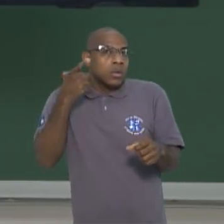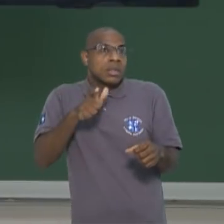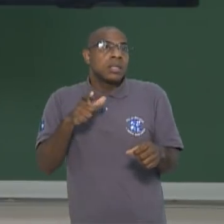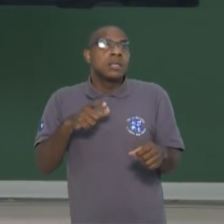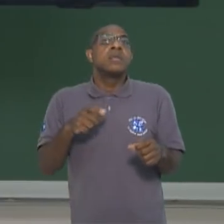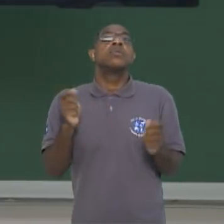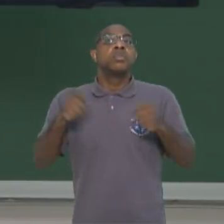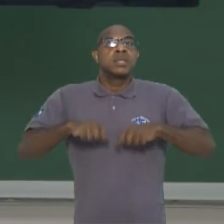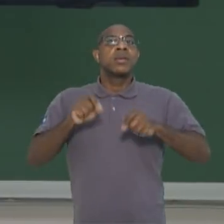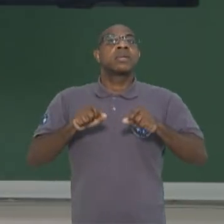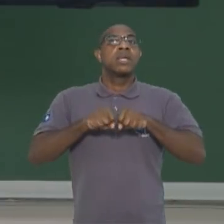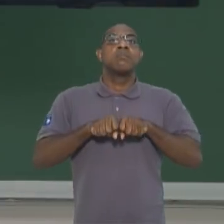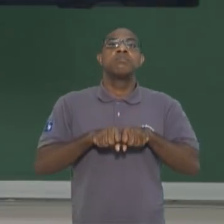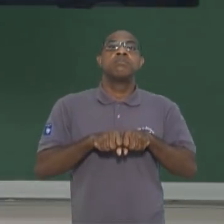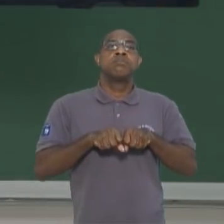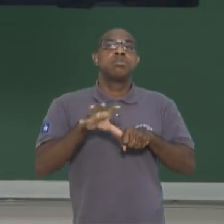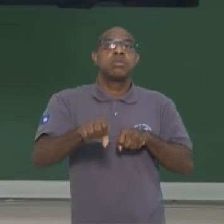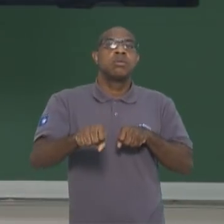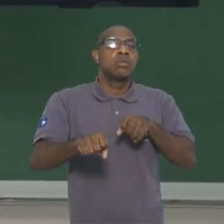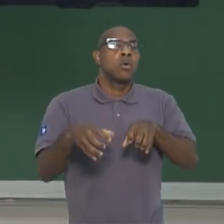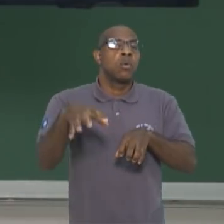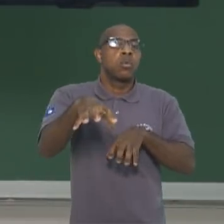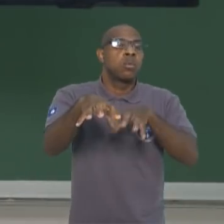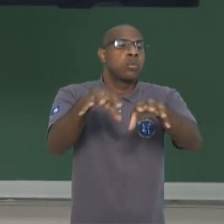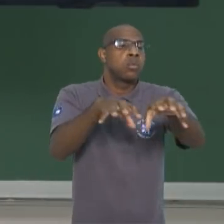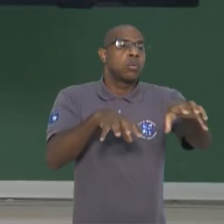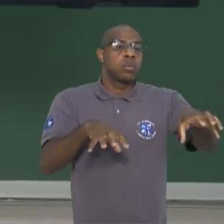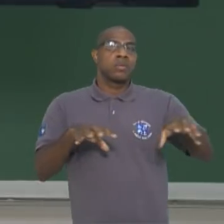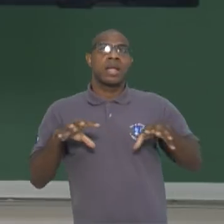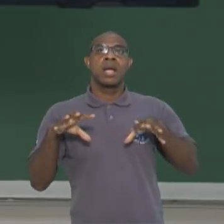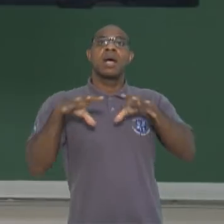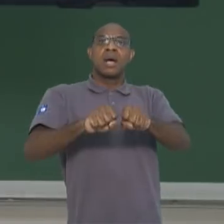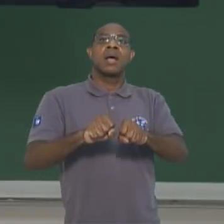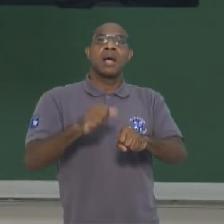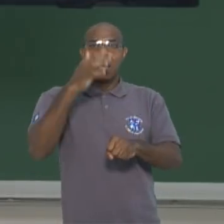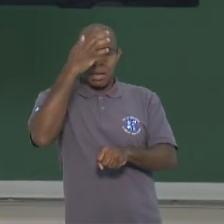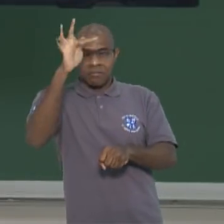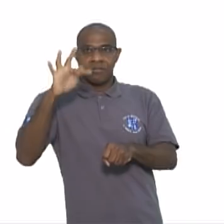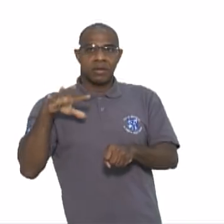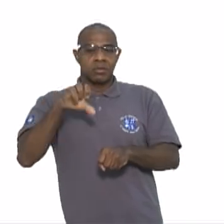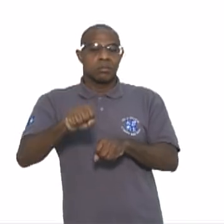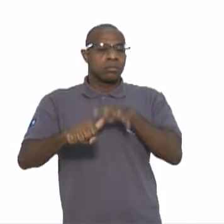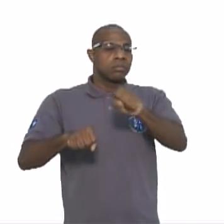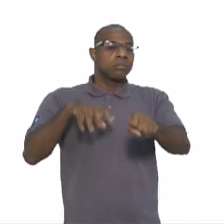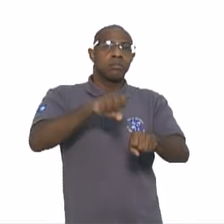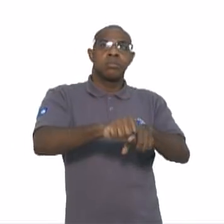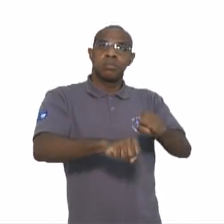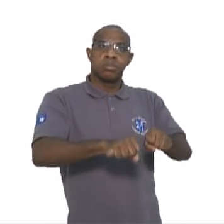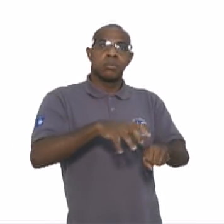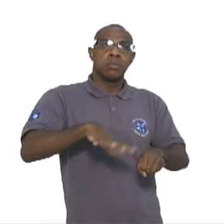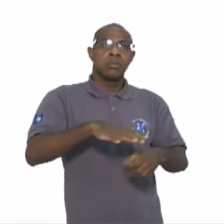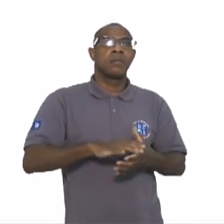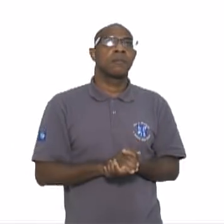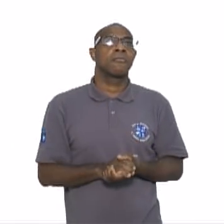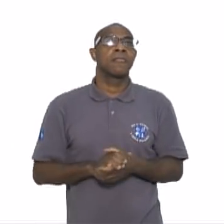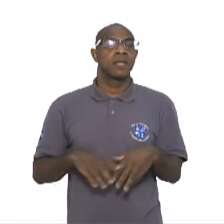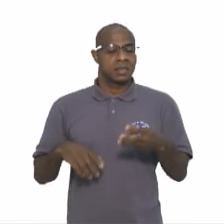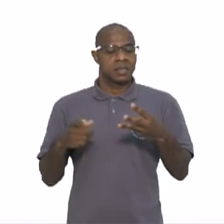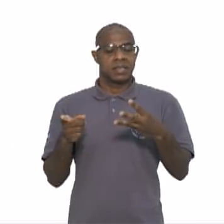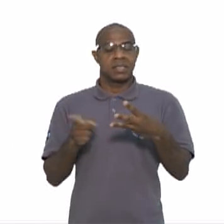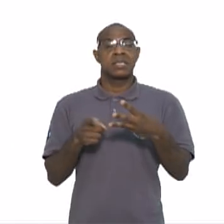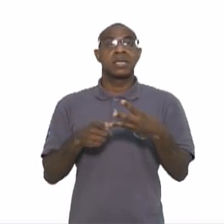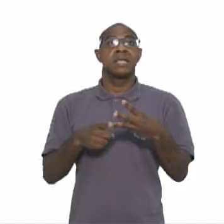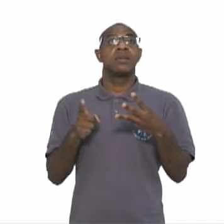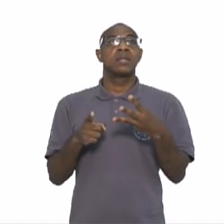reinos, porque o território já era sob domínio franco. Terceiro, sua conversão ao cristianismo, que mudou de